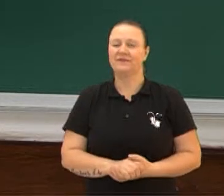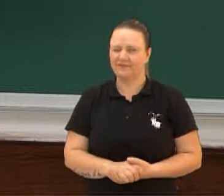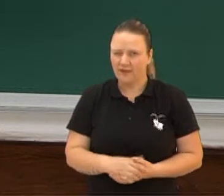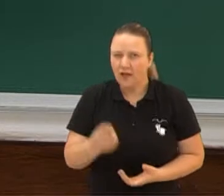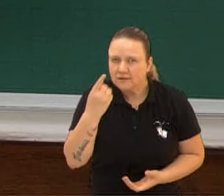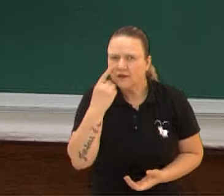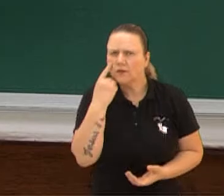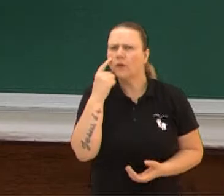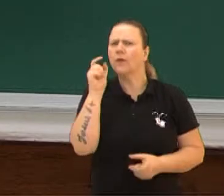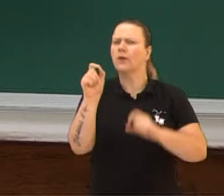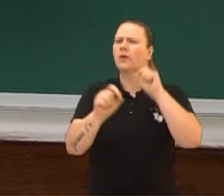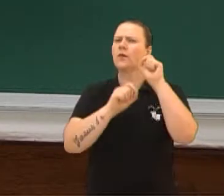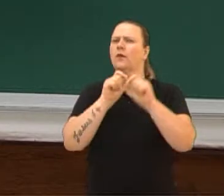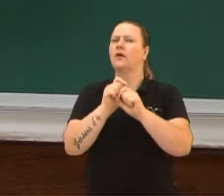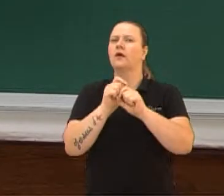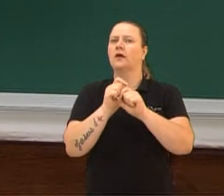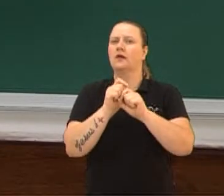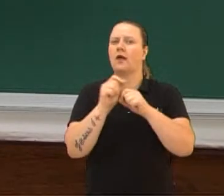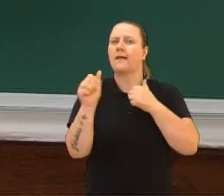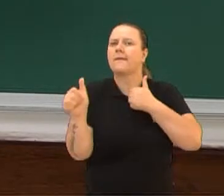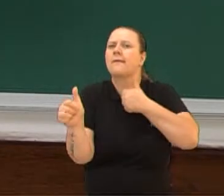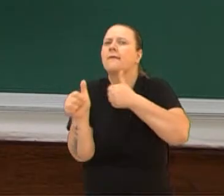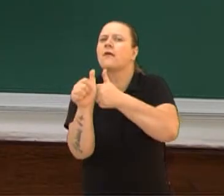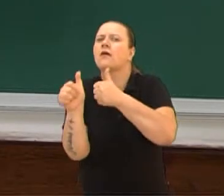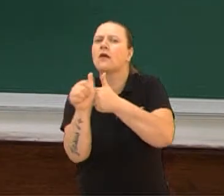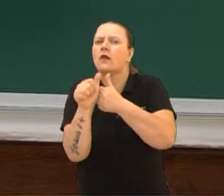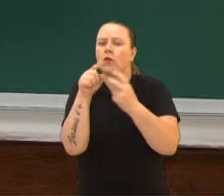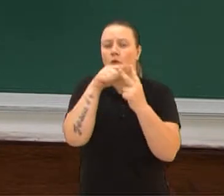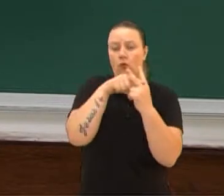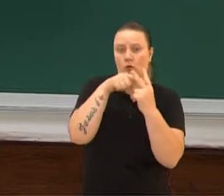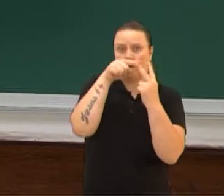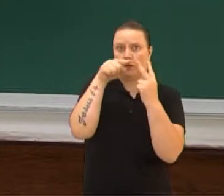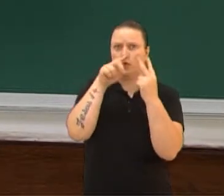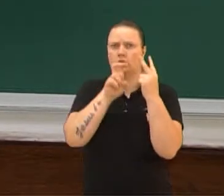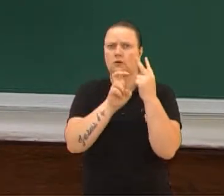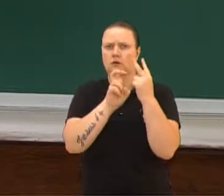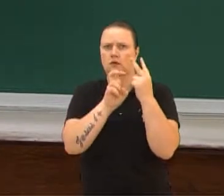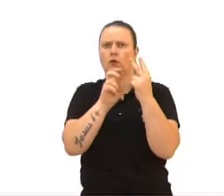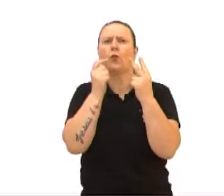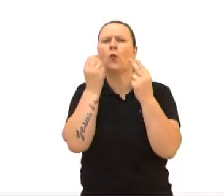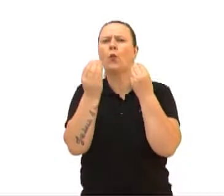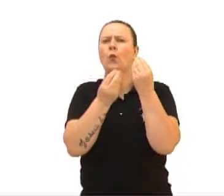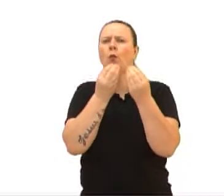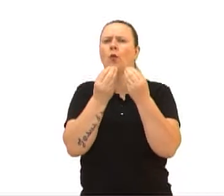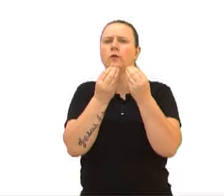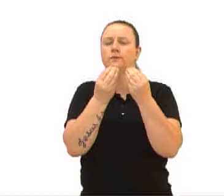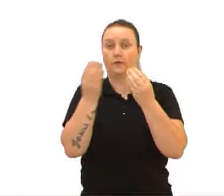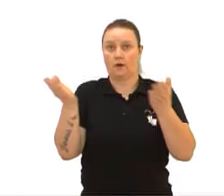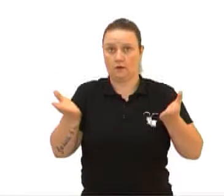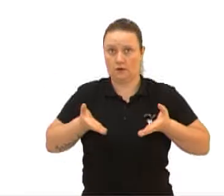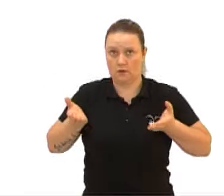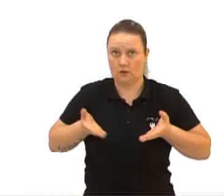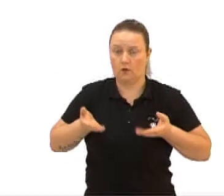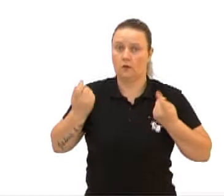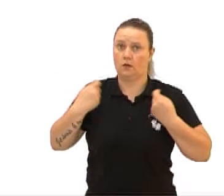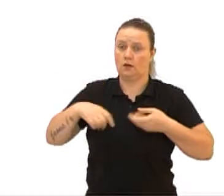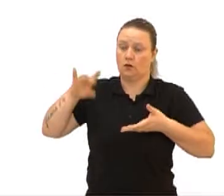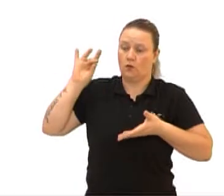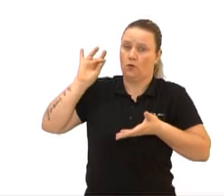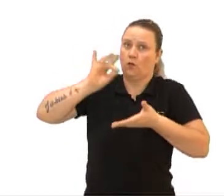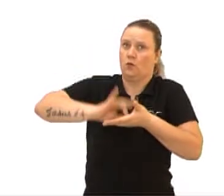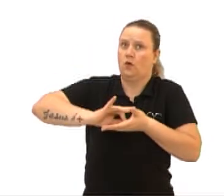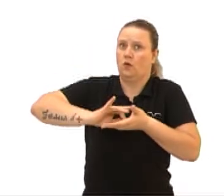Vamos verificar então como é que ficou essa aproximação em relação à raiz de 5? Então veja lá, eu quero então determinar